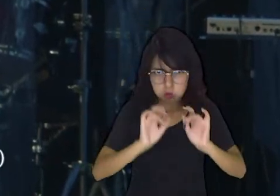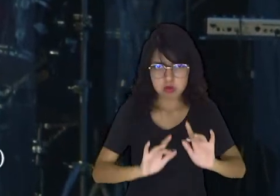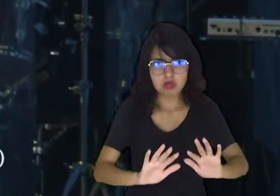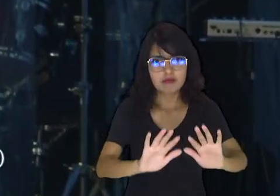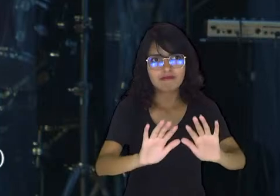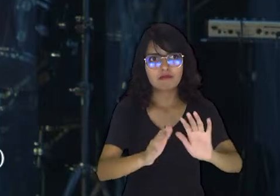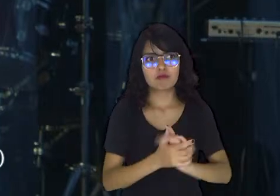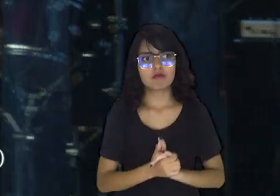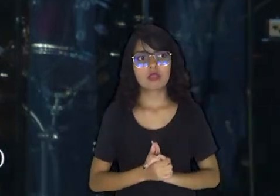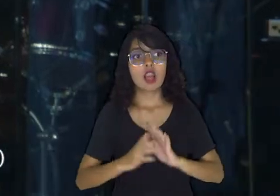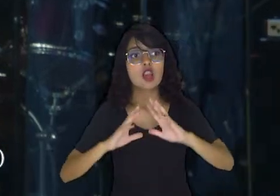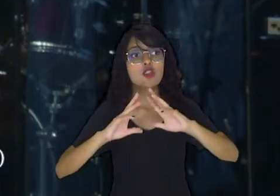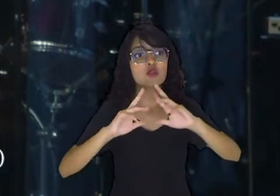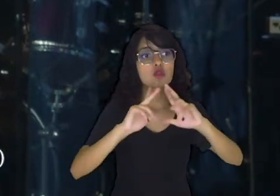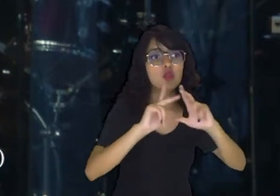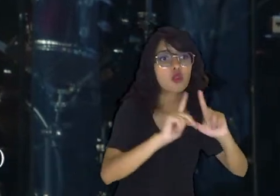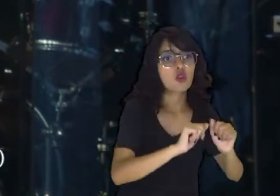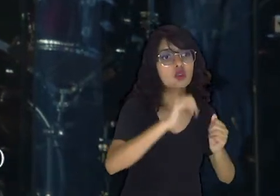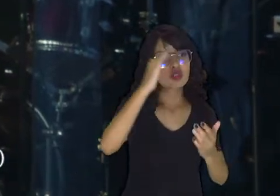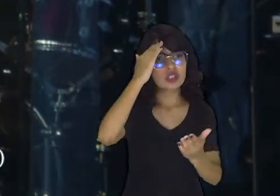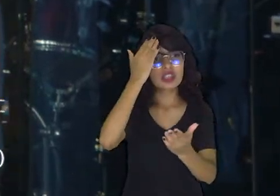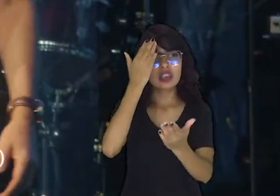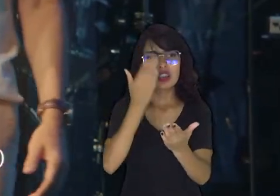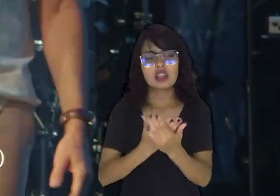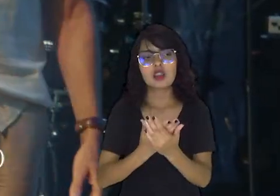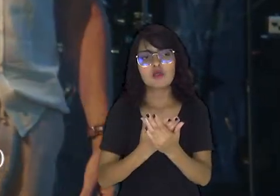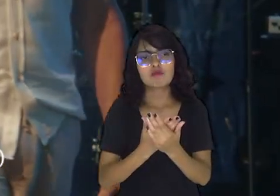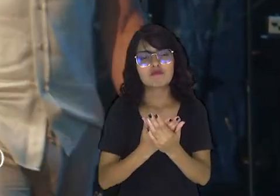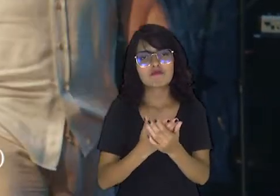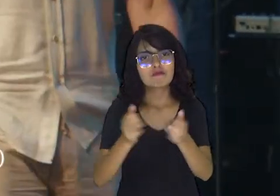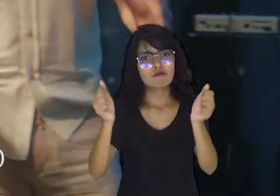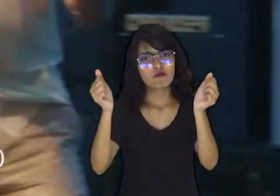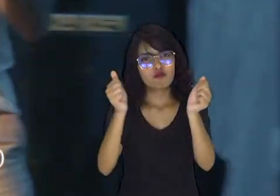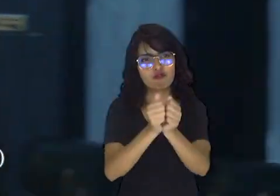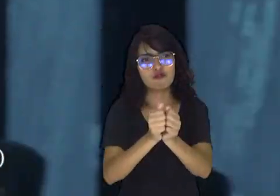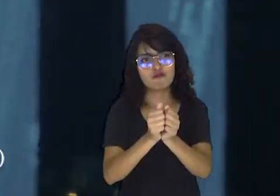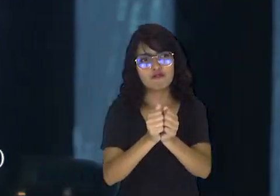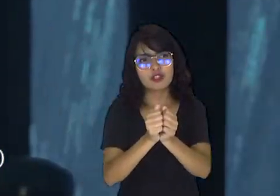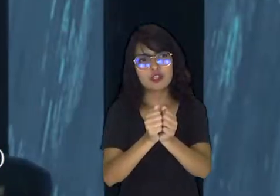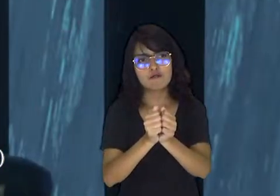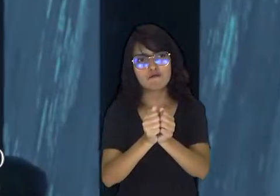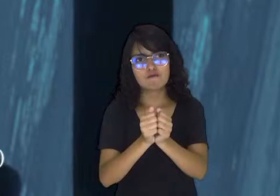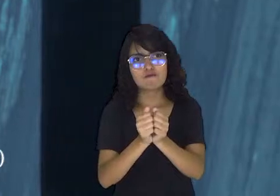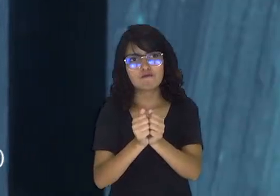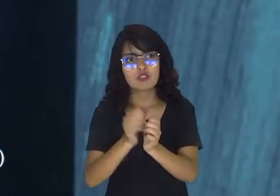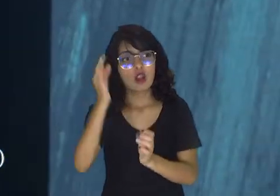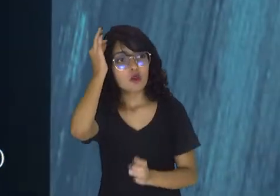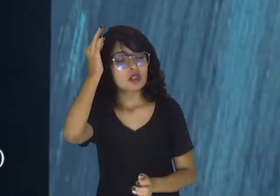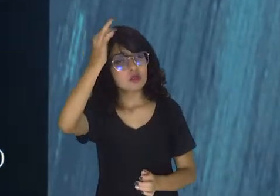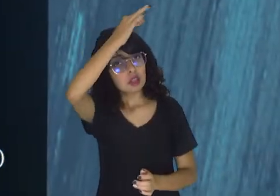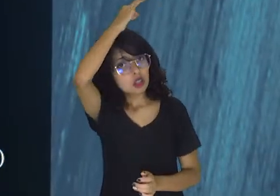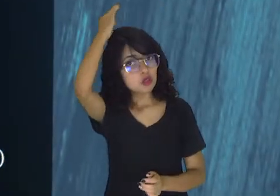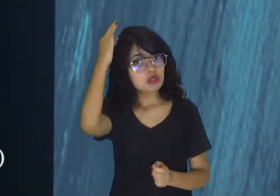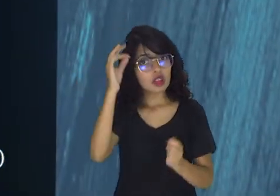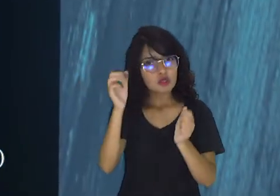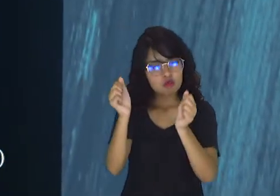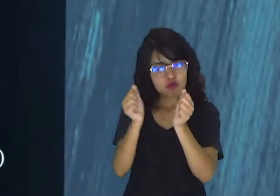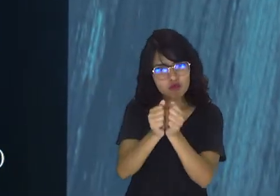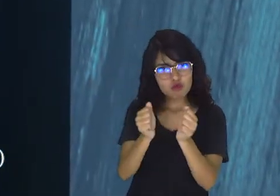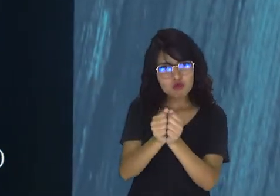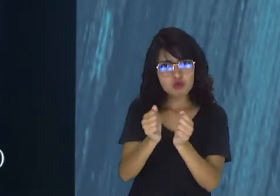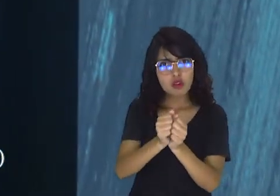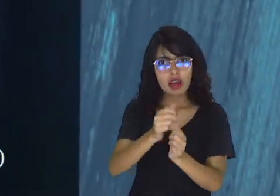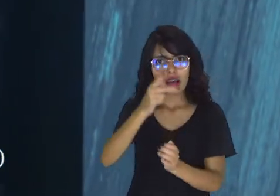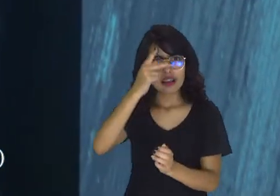Todos os que criam estavam juntos. O Espírito Santo ajuntou as pessoas que